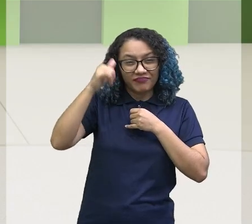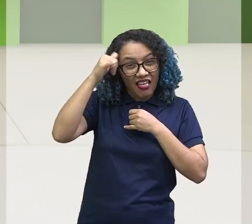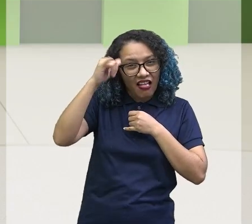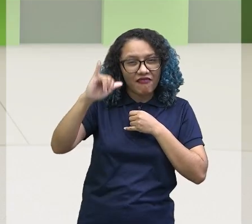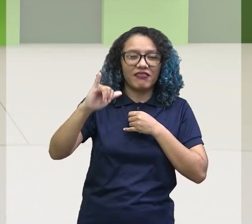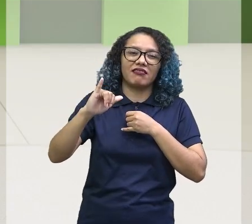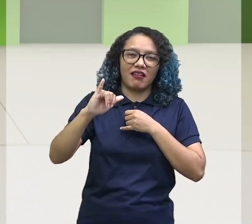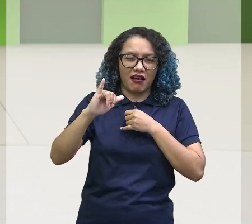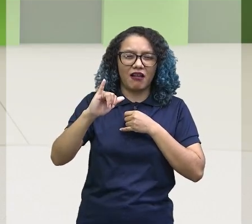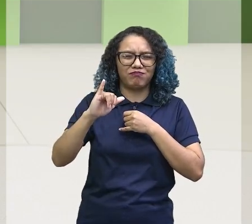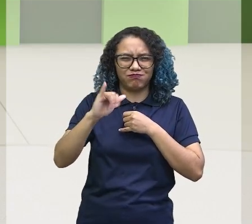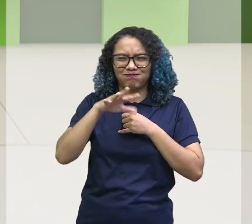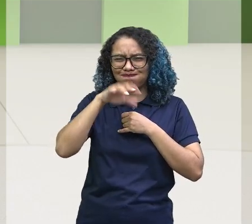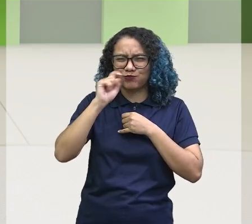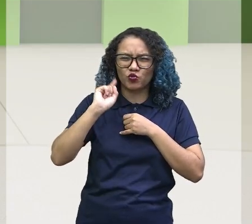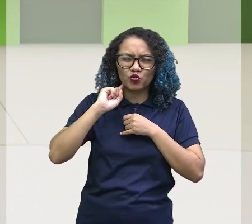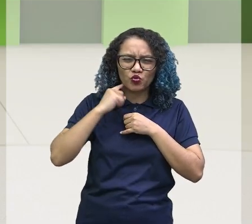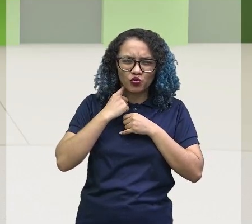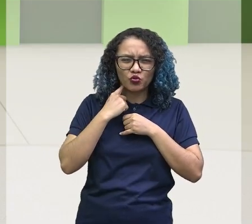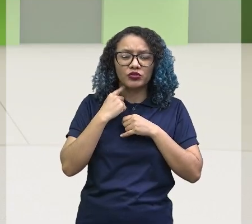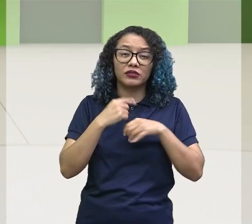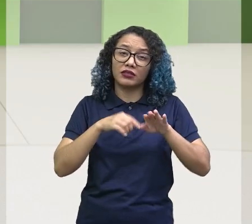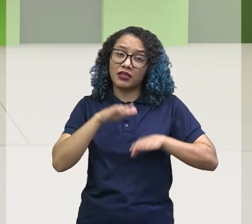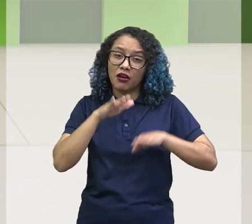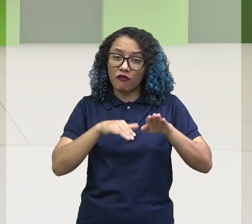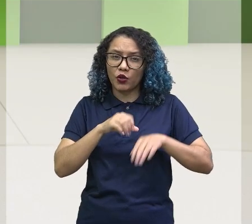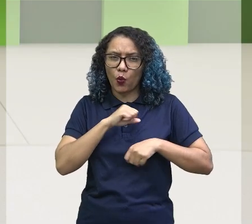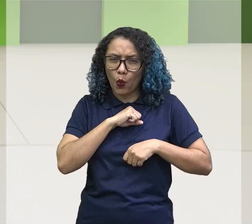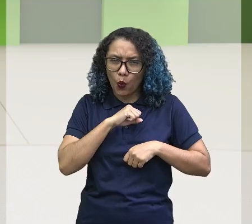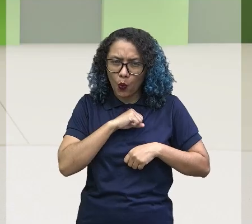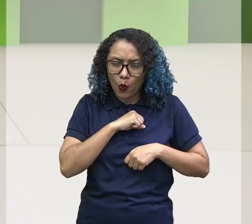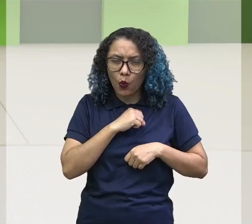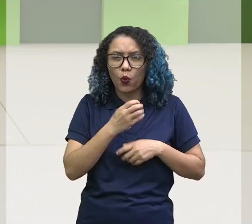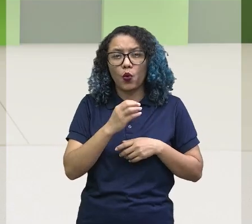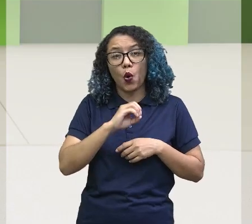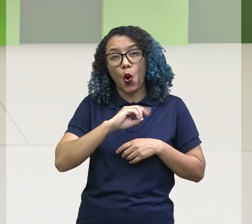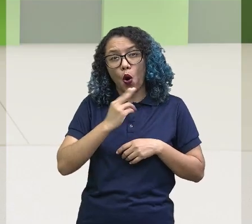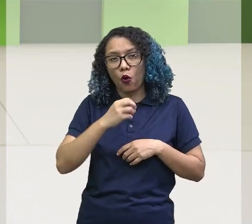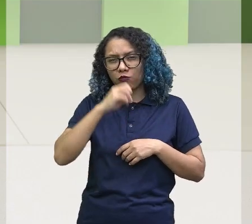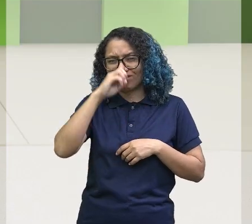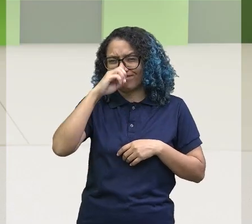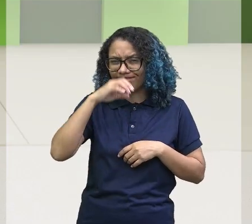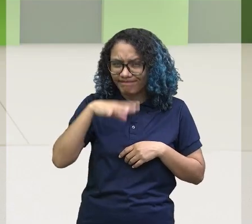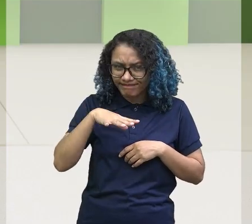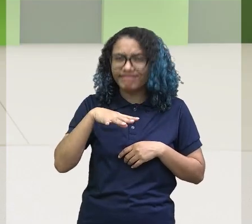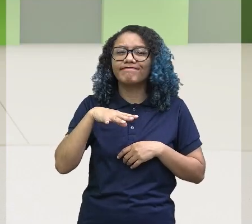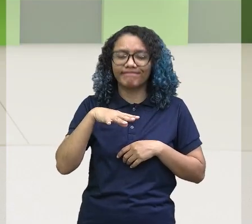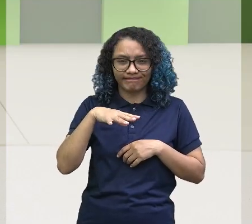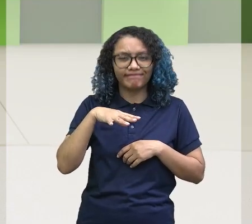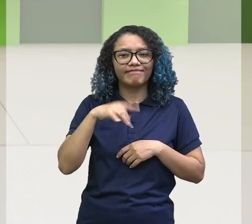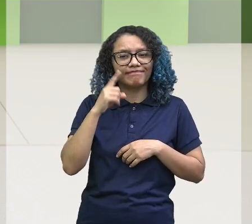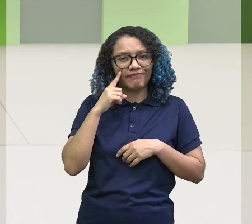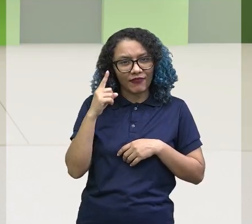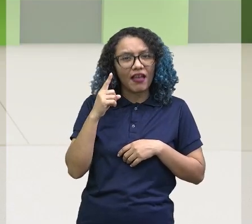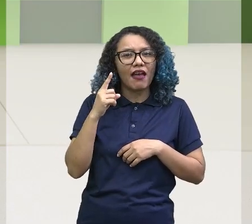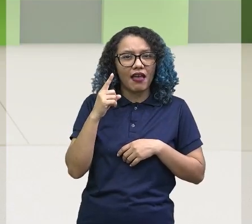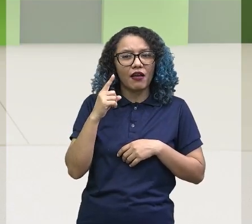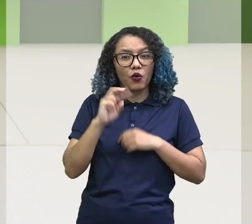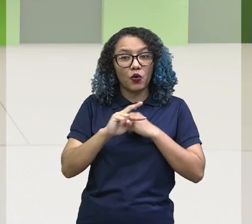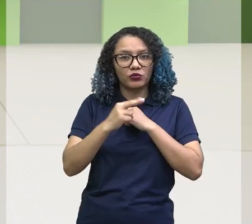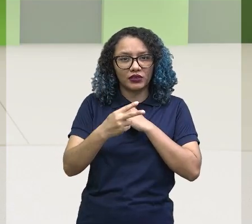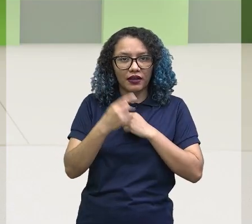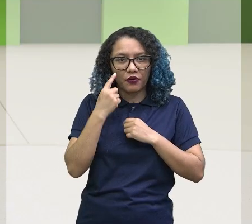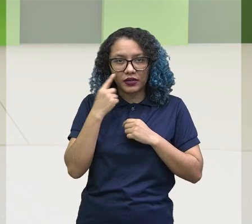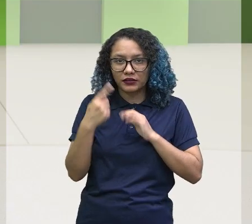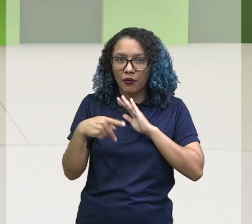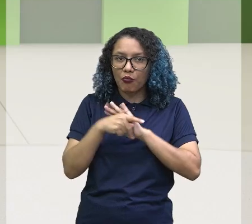poluído, E aí provavelmente já está desenvolvendo ali uma tosse, um espirro que é característico desses cenários. E